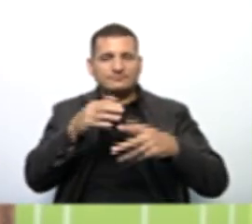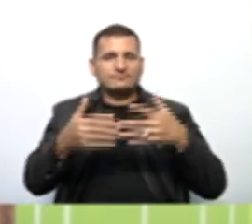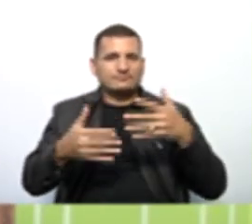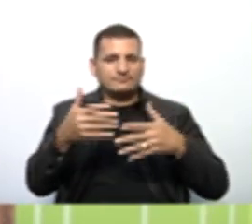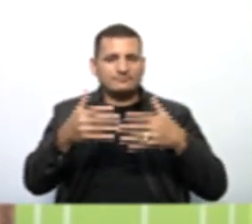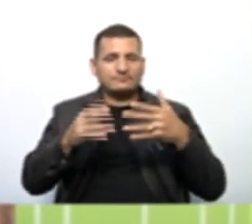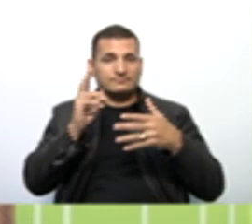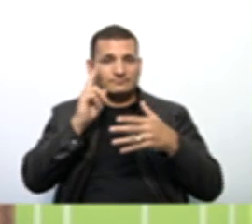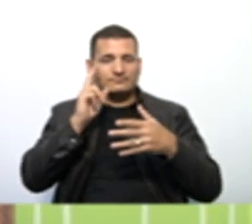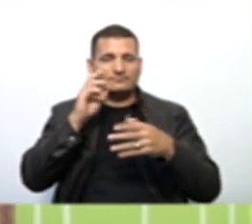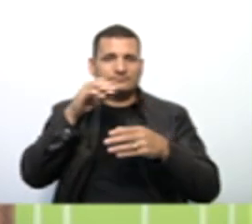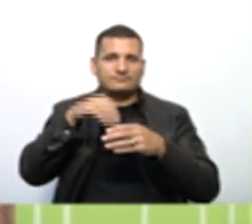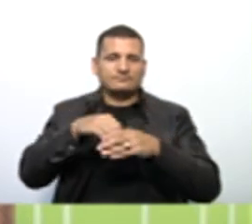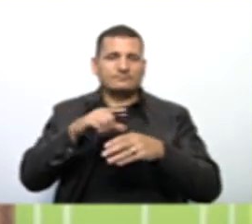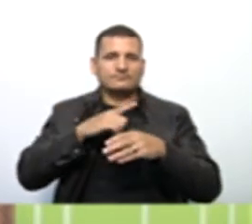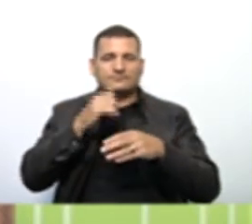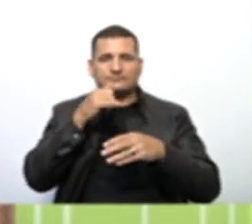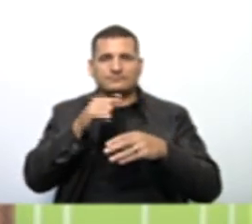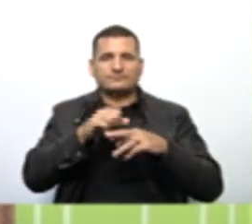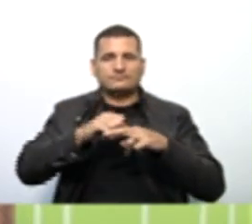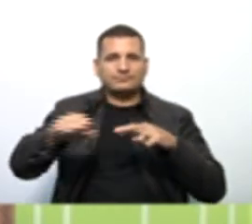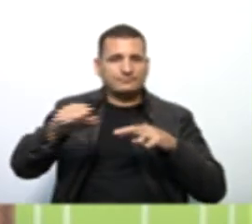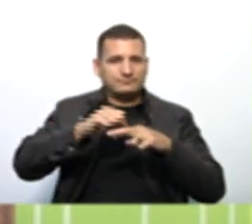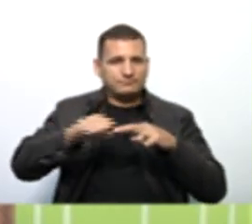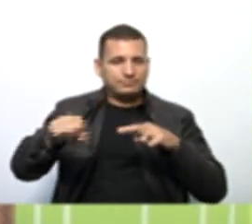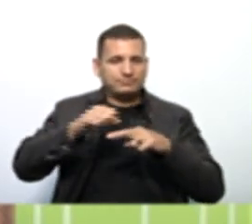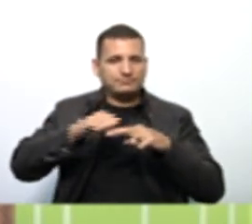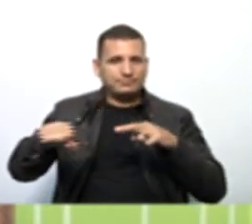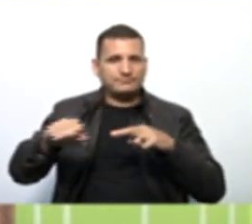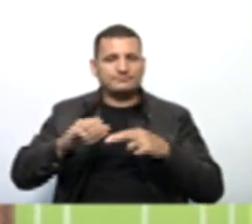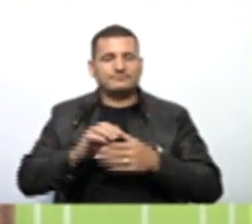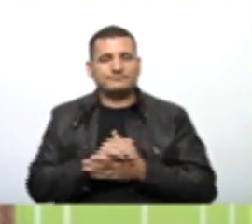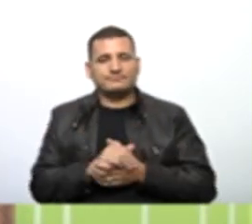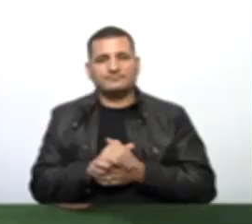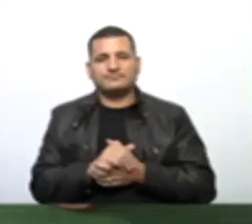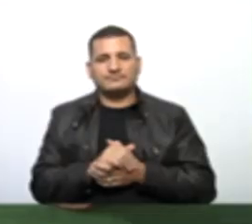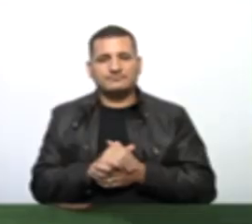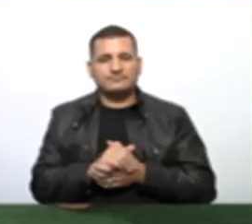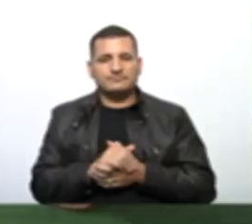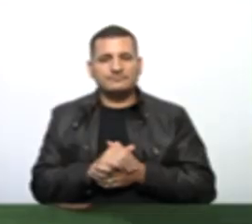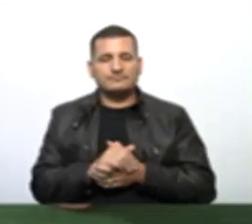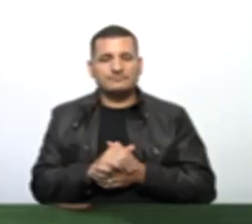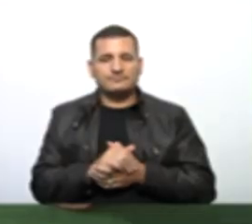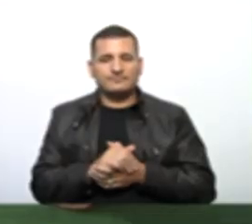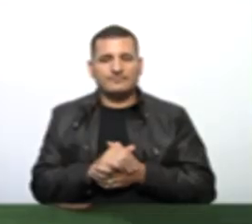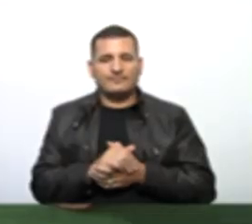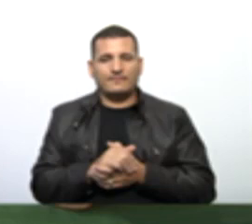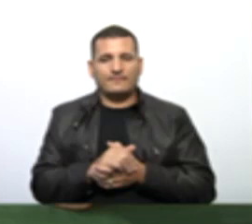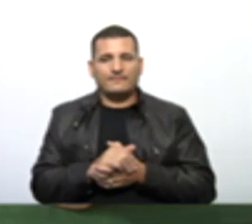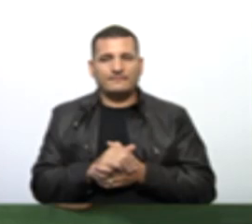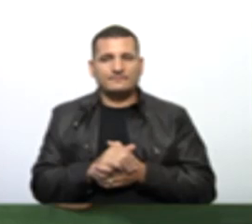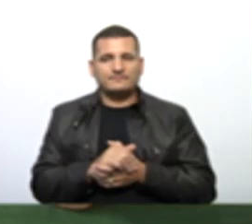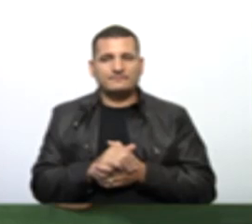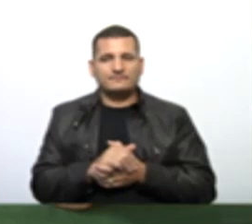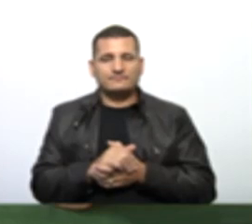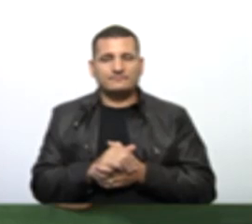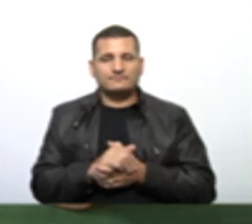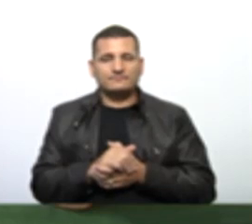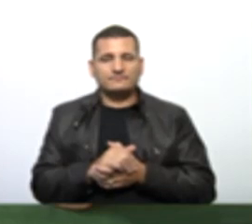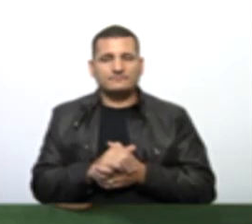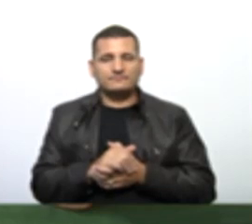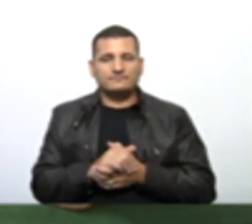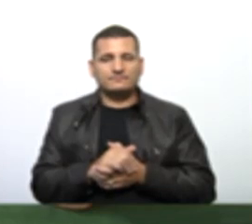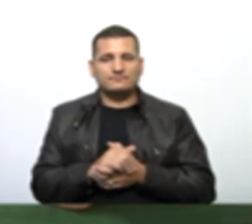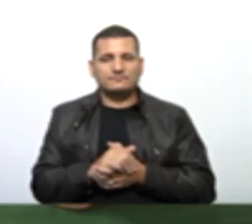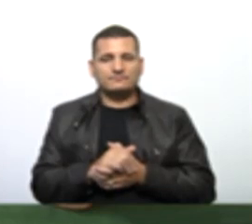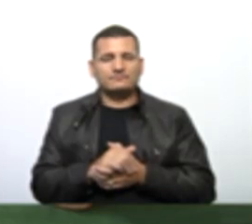dentro dele passa a corrente elétrica ok pessoal compartilhando a experiência pessoal acha que está já a avançar no nosso tempo né mas diga